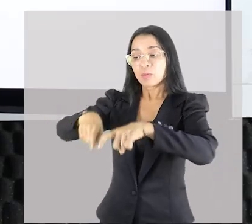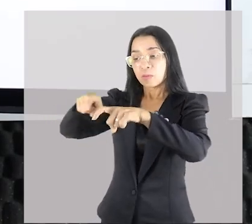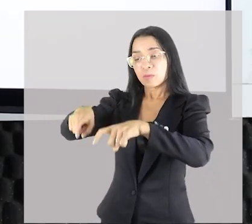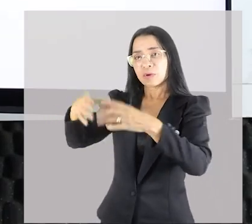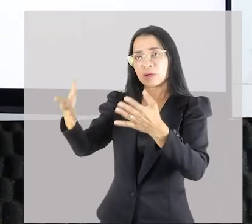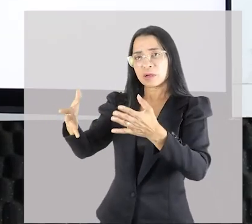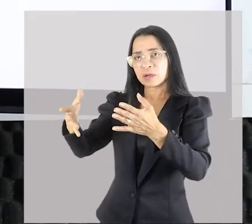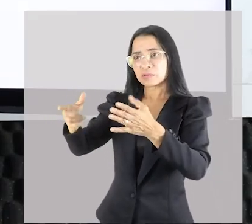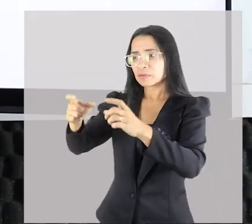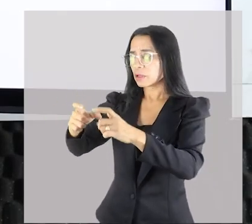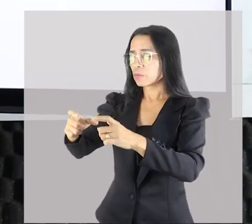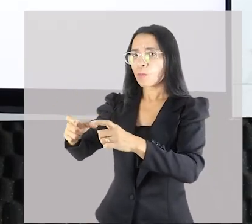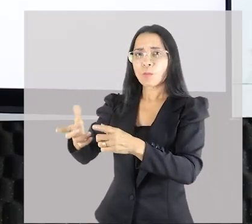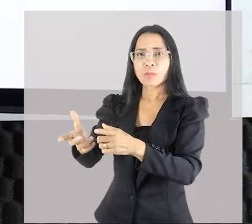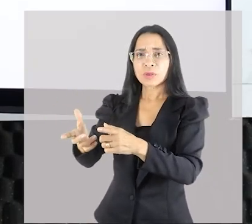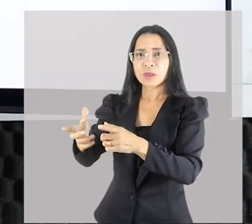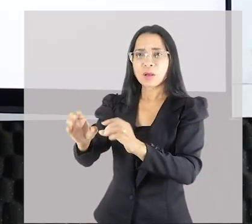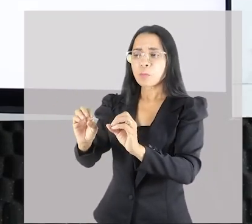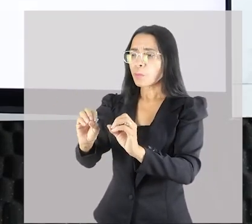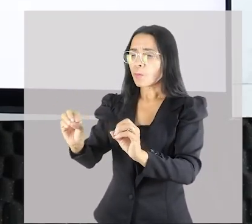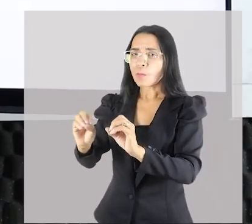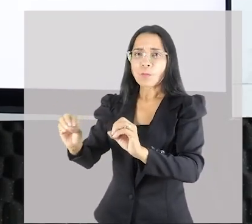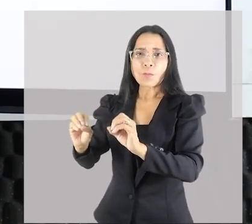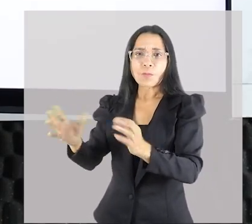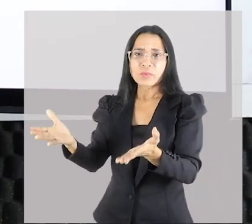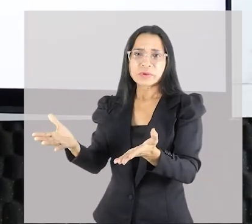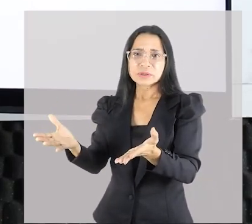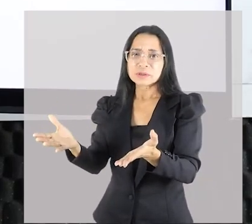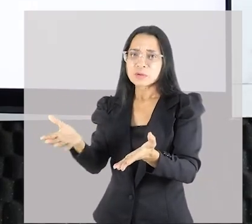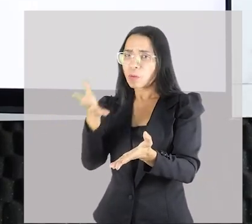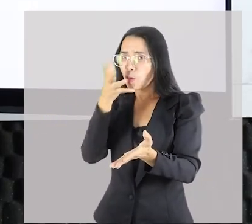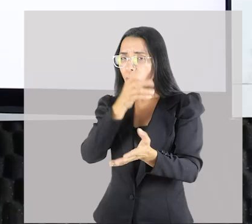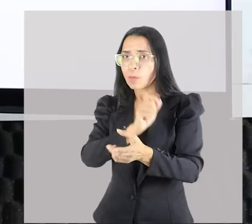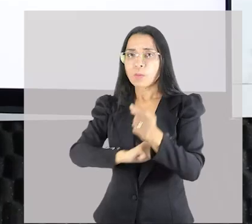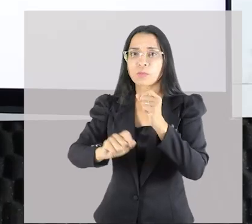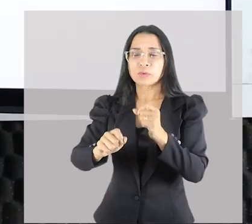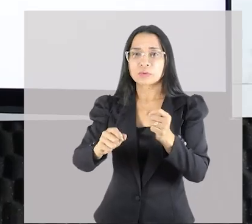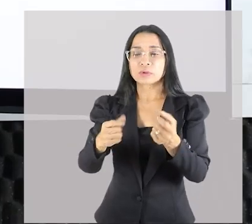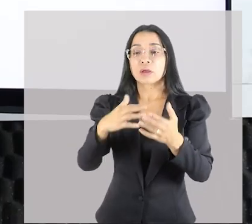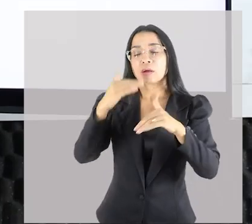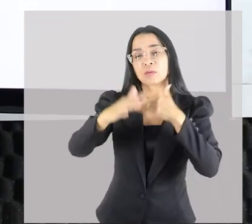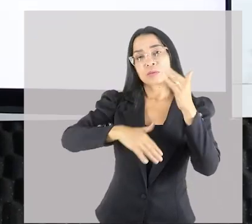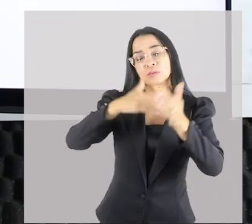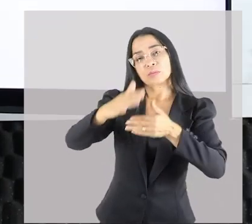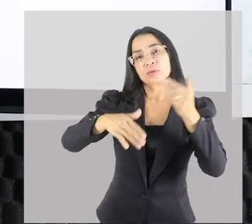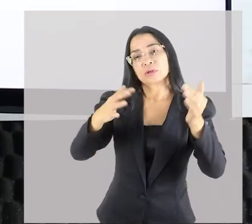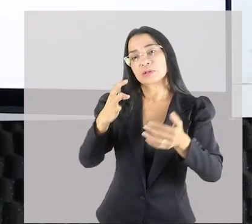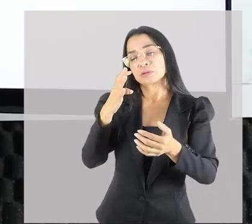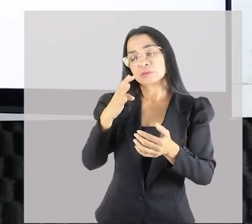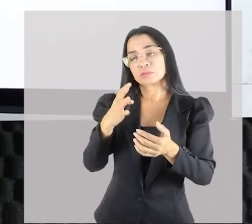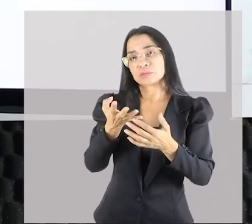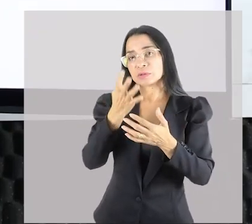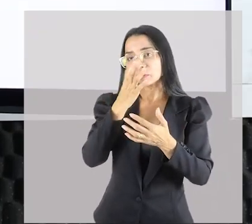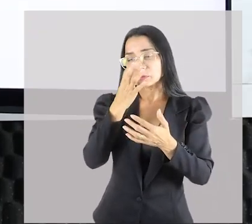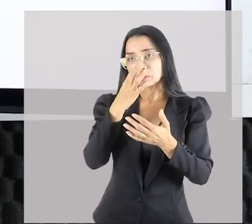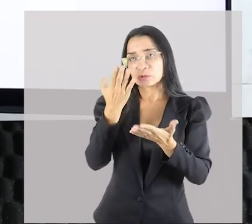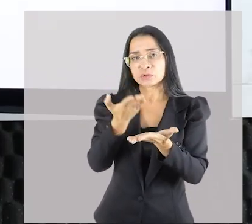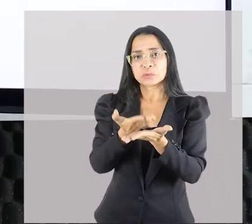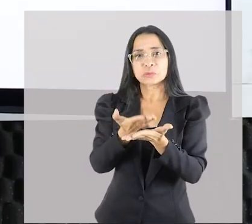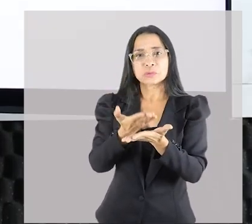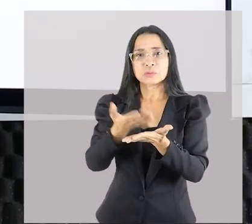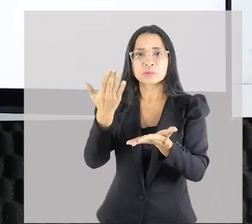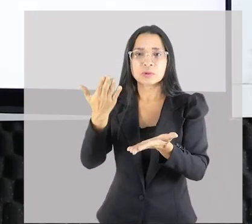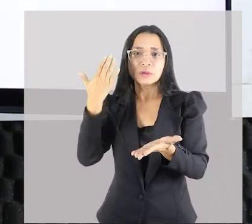claro, vazio do que outrora. Esse processo de ruralização que nós assistimos lá no início desse processo chamado feudalismo,